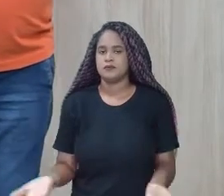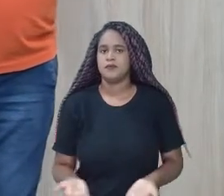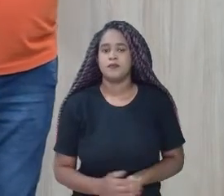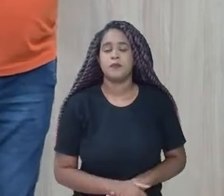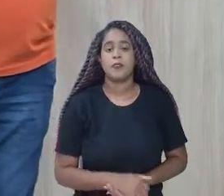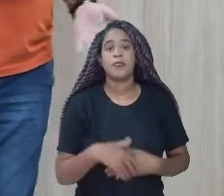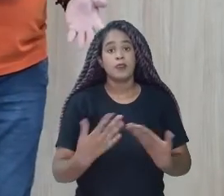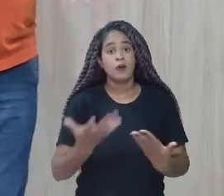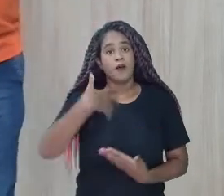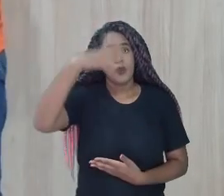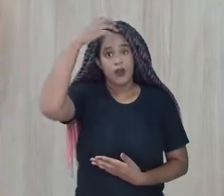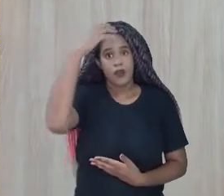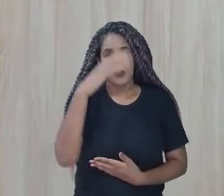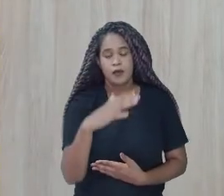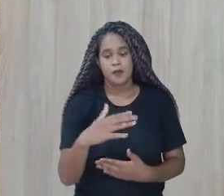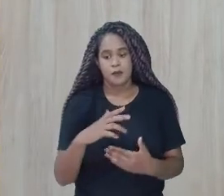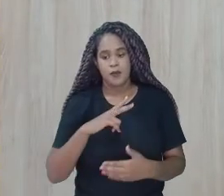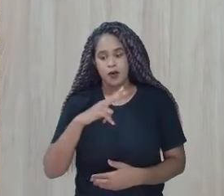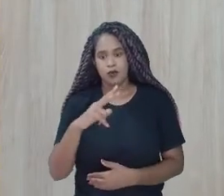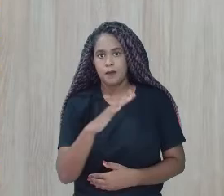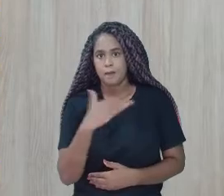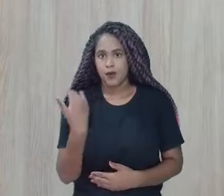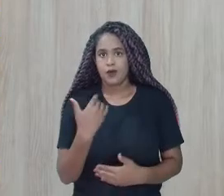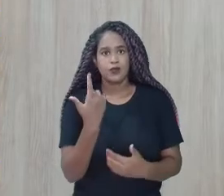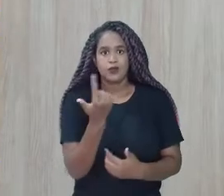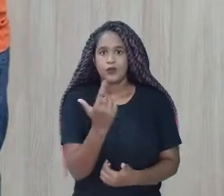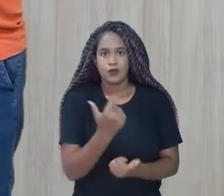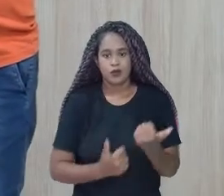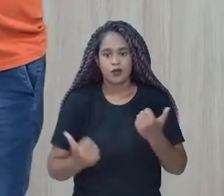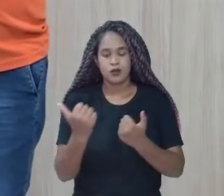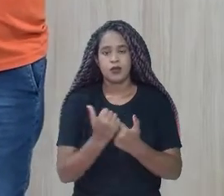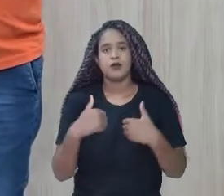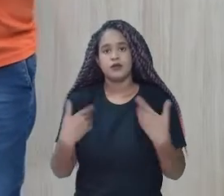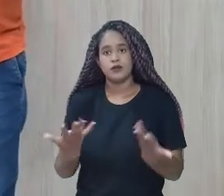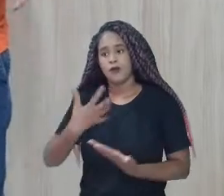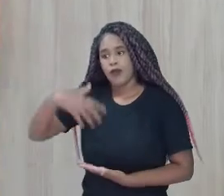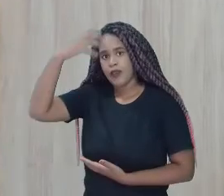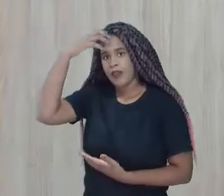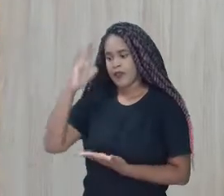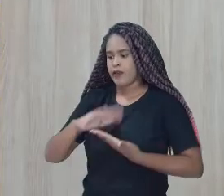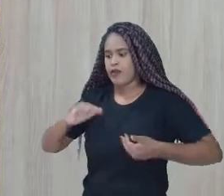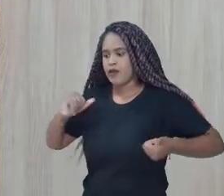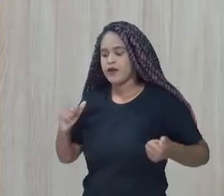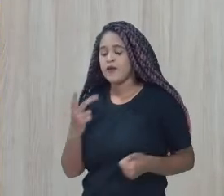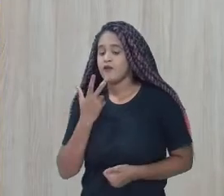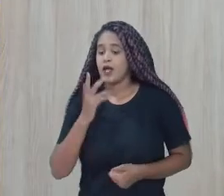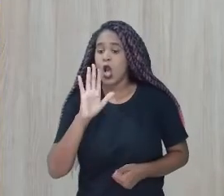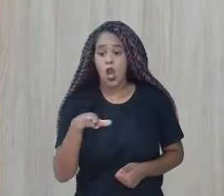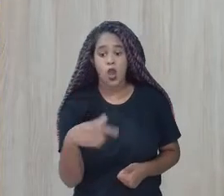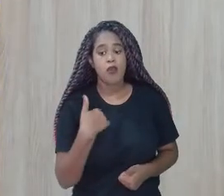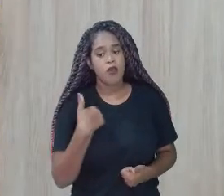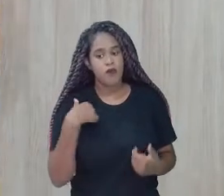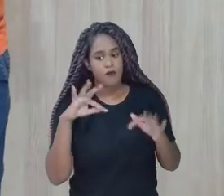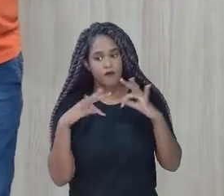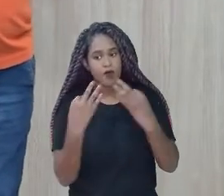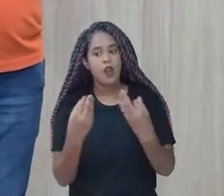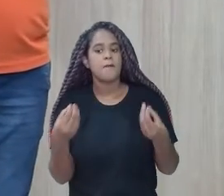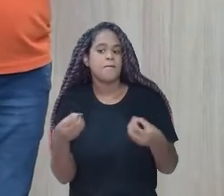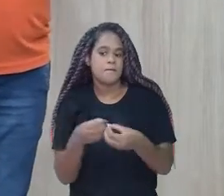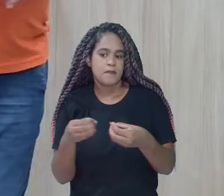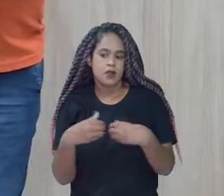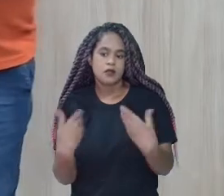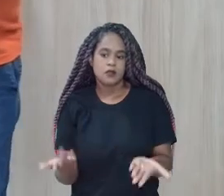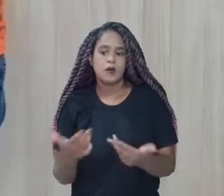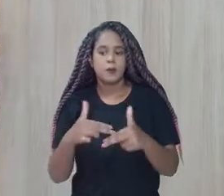rei de Portugal morre, não deixa um sucessor. O rei da Espanha diz, ó, eu sou o parente mais próximo dele vivo. Então, esse